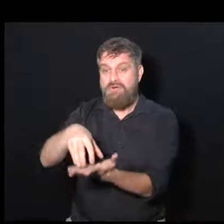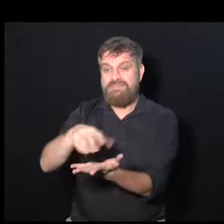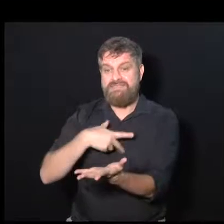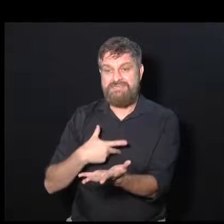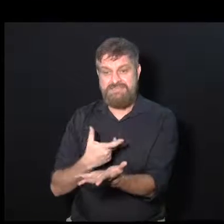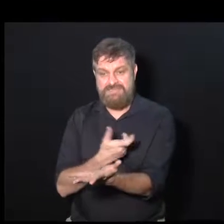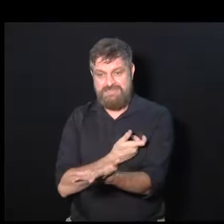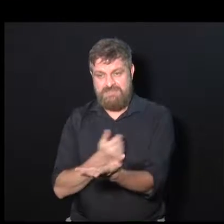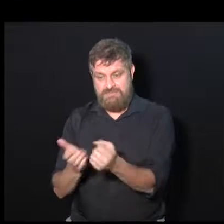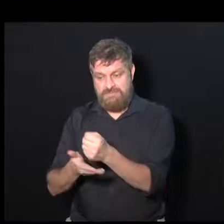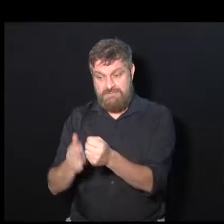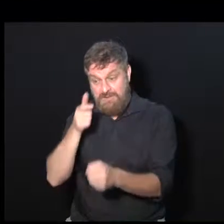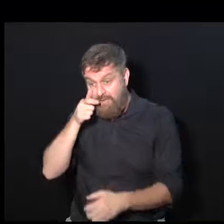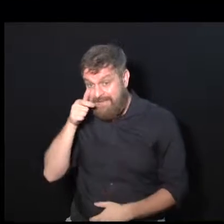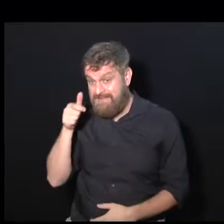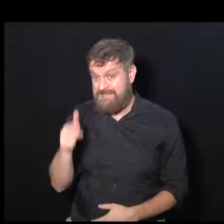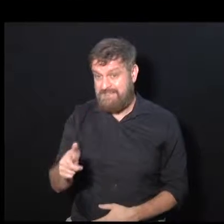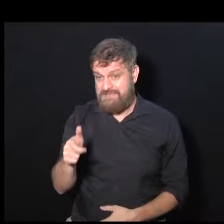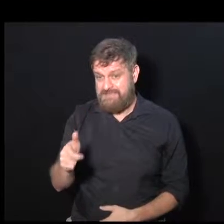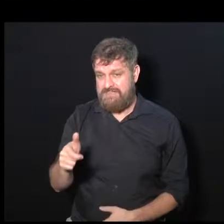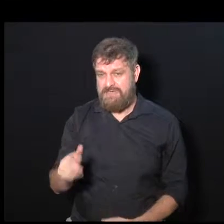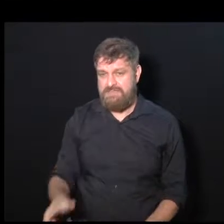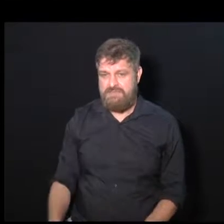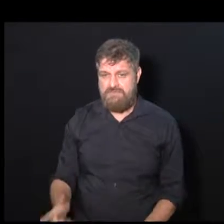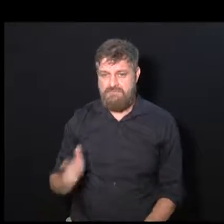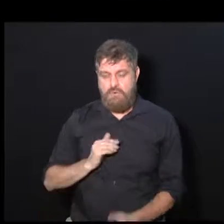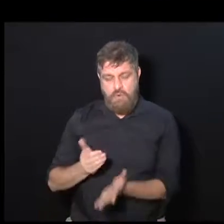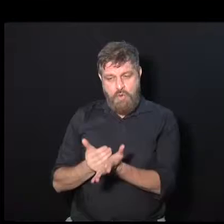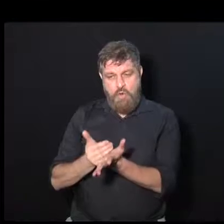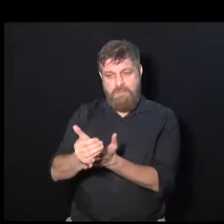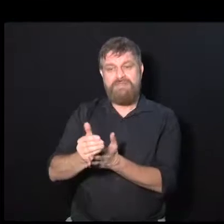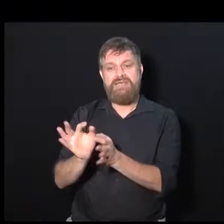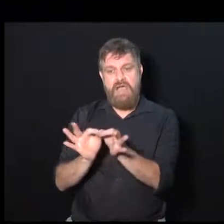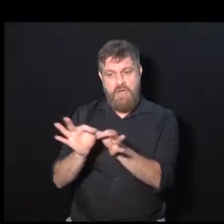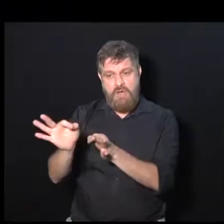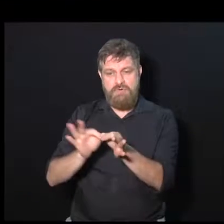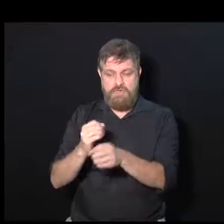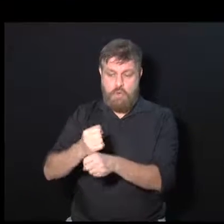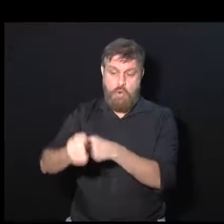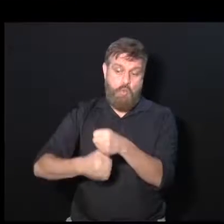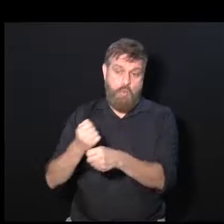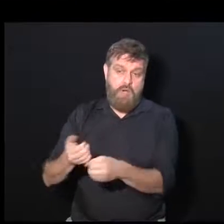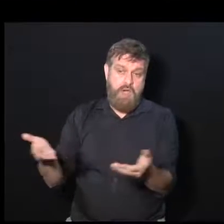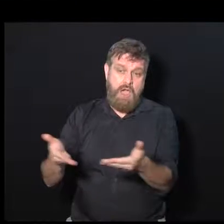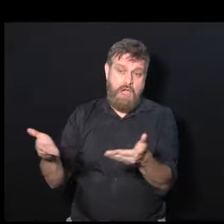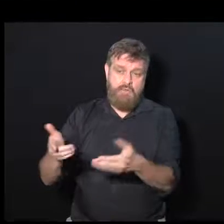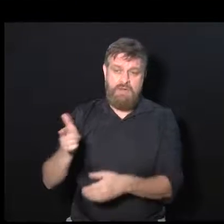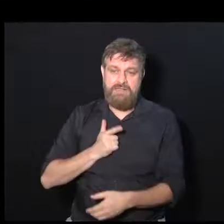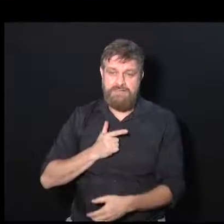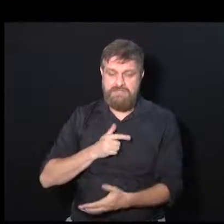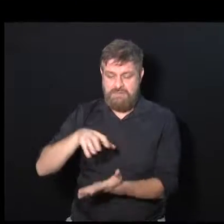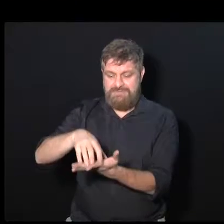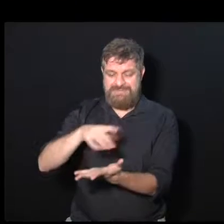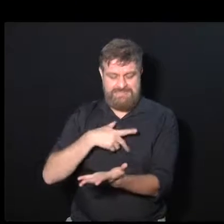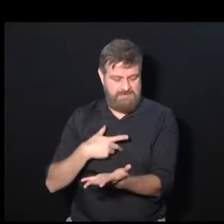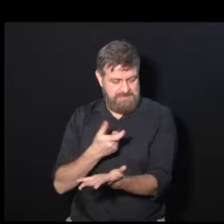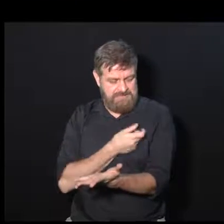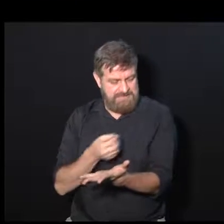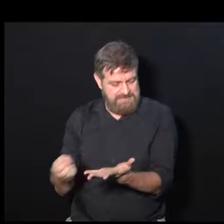estão interessadas, e vamos iniciar o projeto ainda esse ano com essas novas unidades